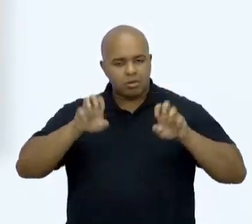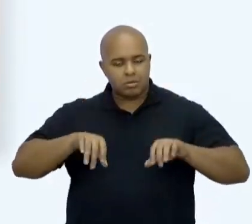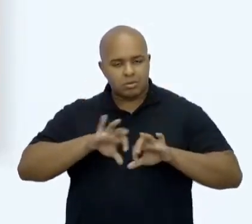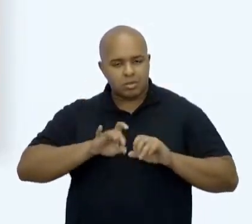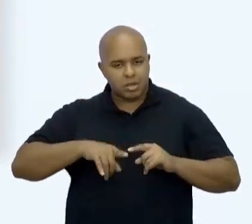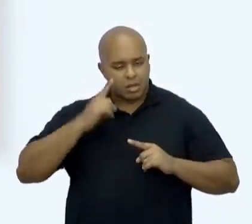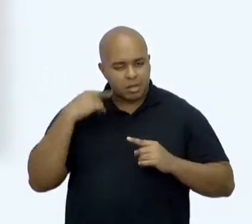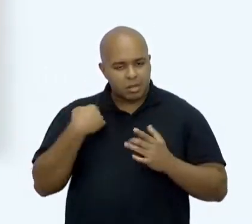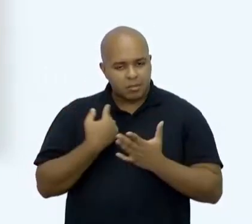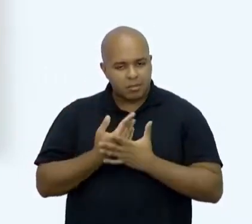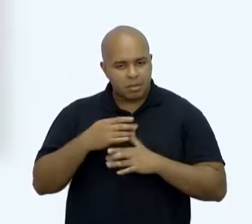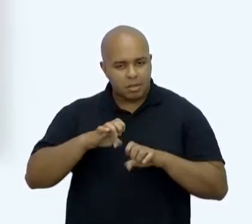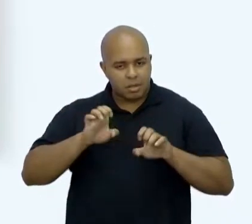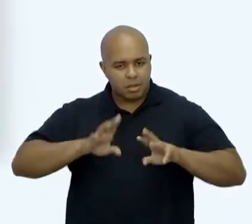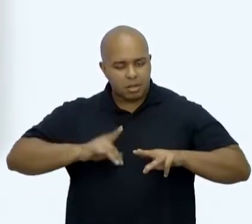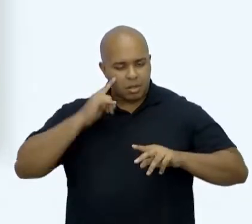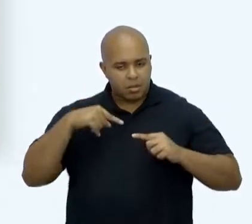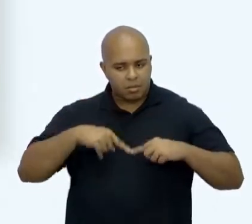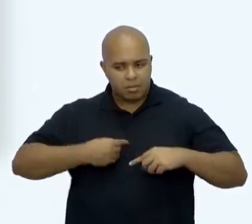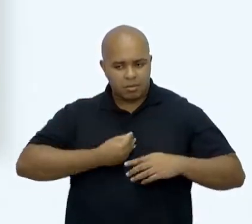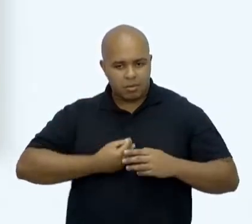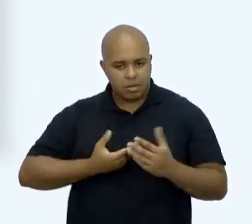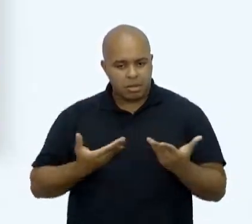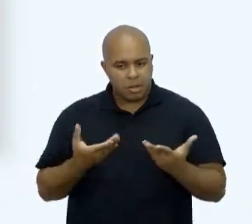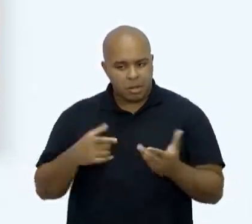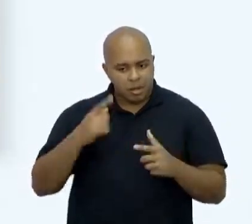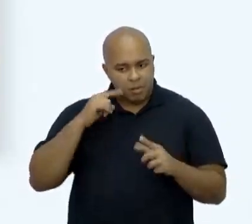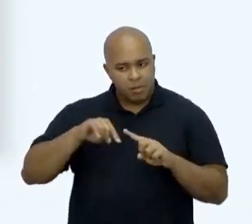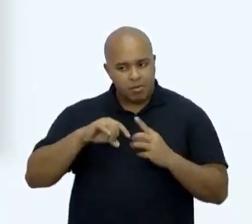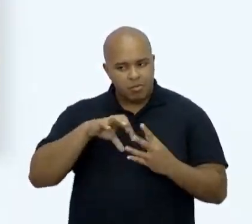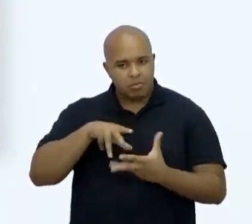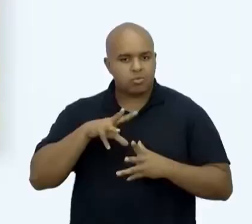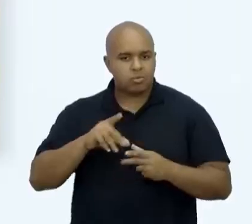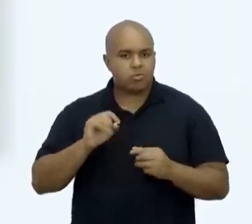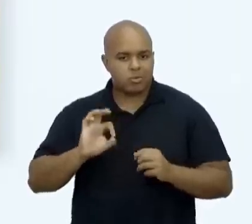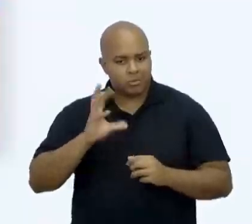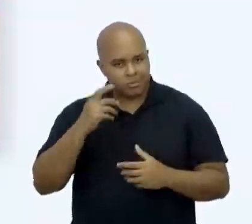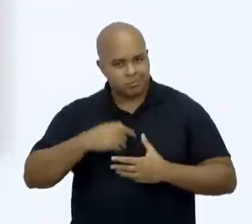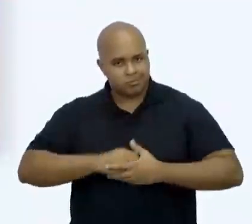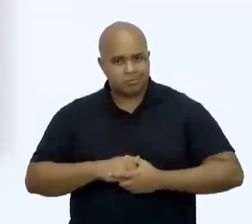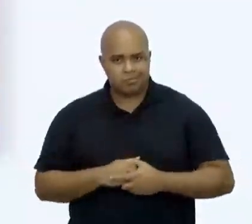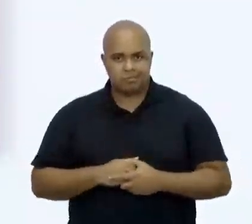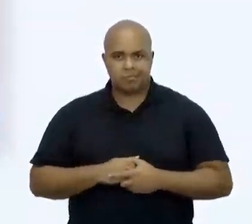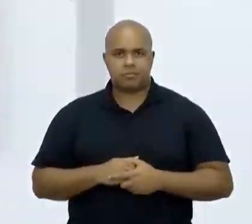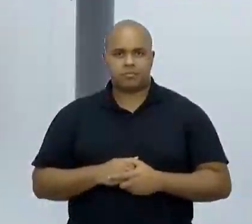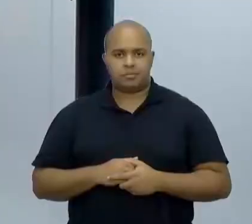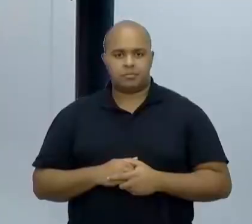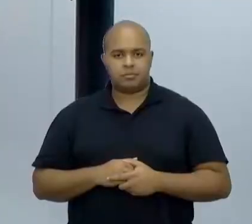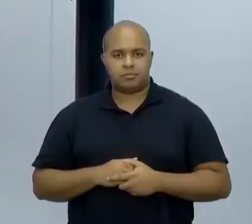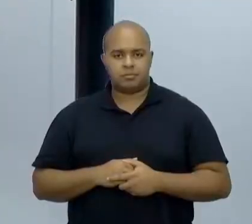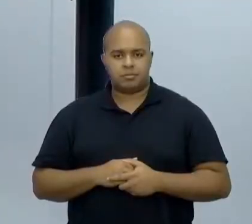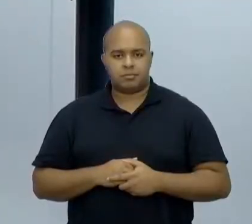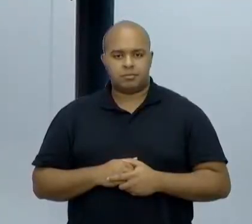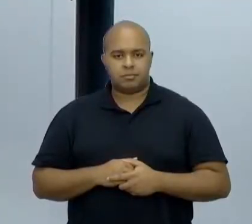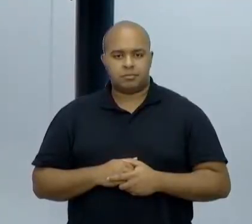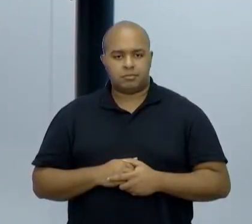as condições de vidas locais, mas o planeta inteiro.